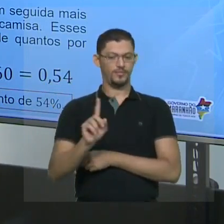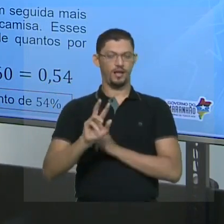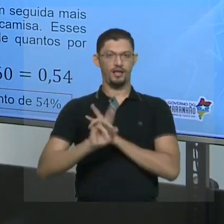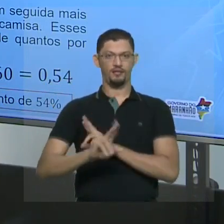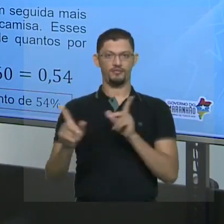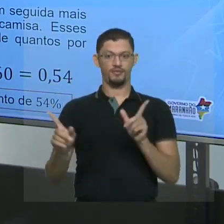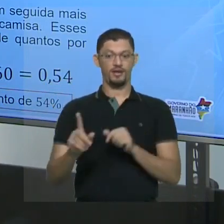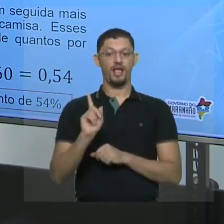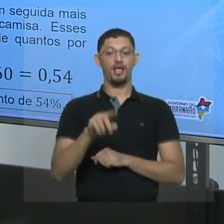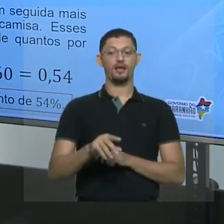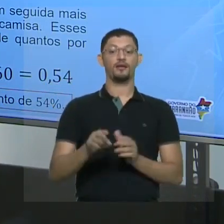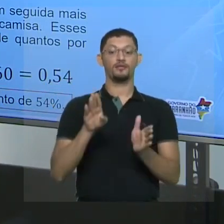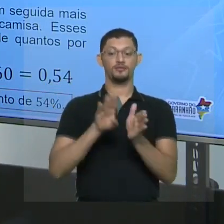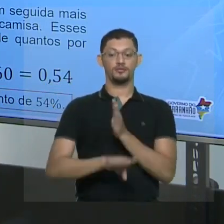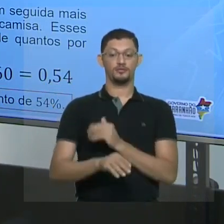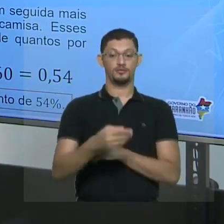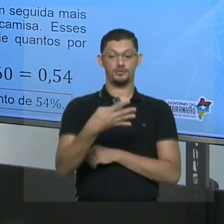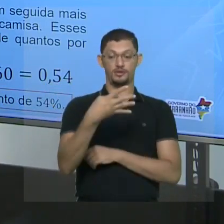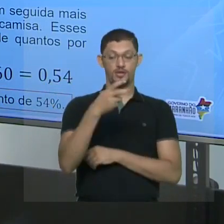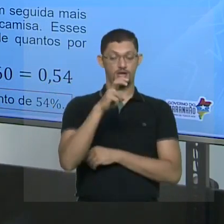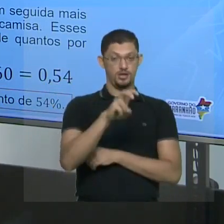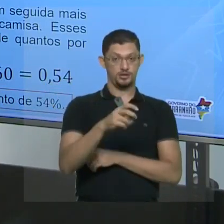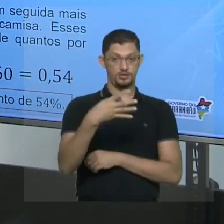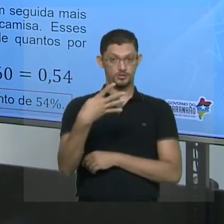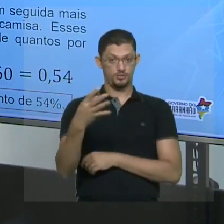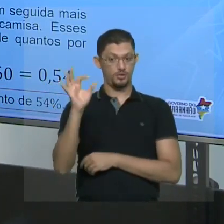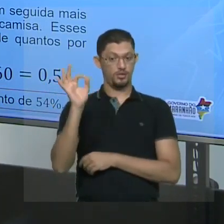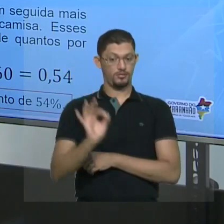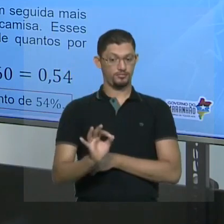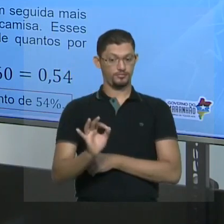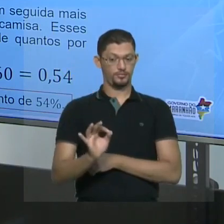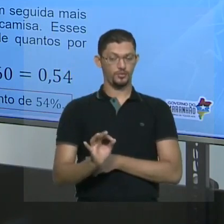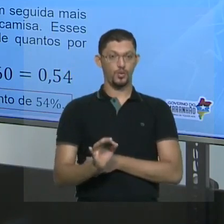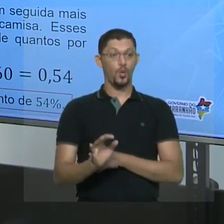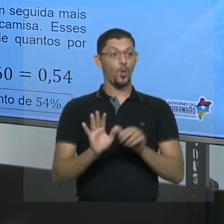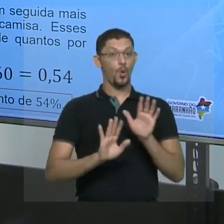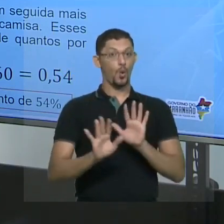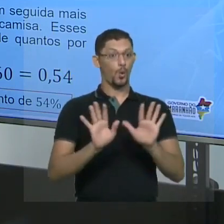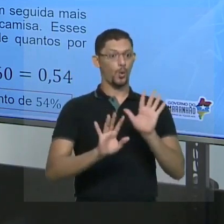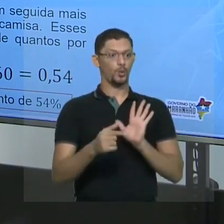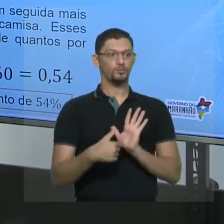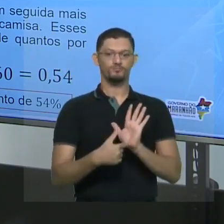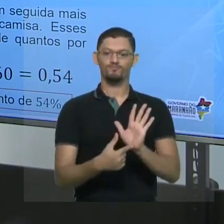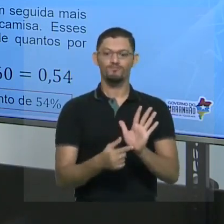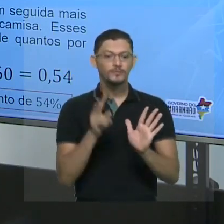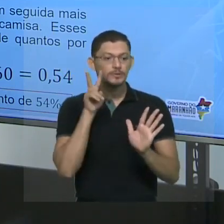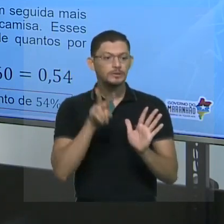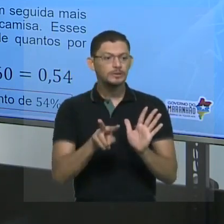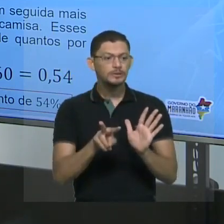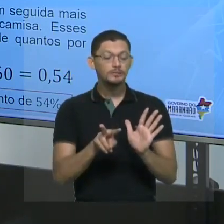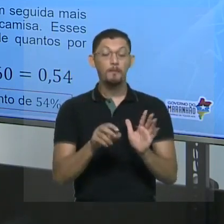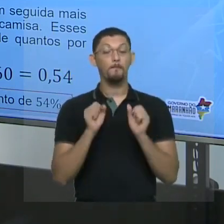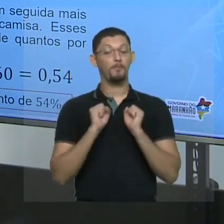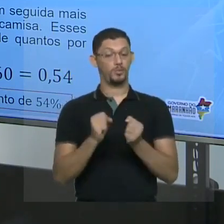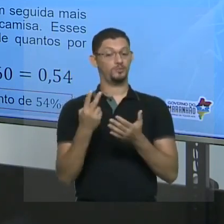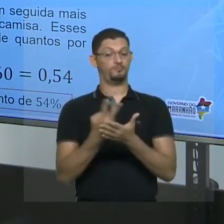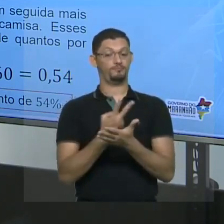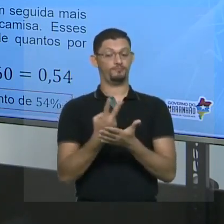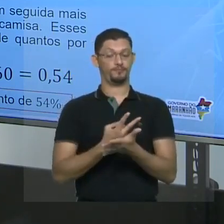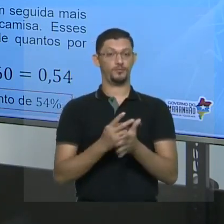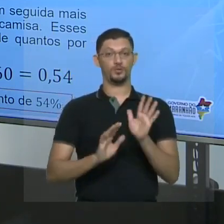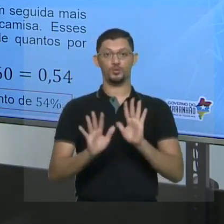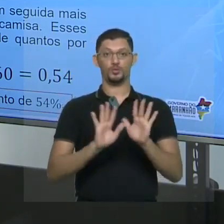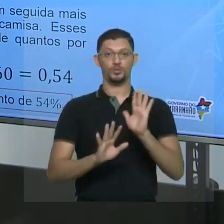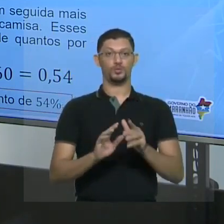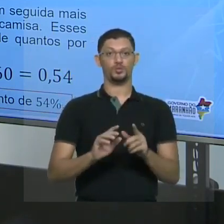em porcentagem, tome cuidado com o óbvio. O óbvio geralmente está errado. Cuidado com isso quando se